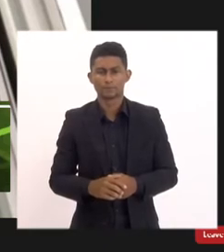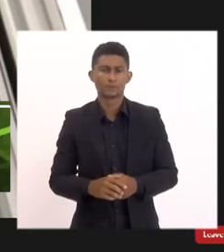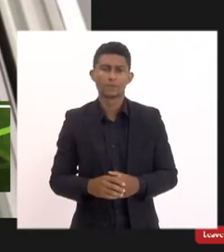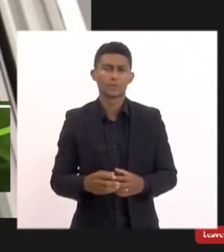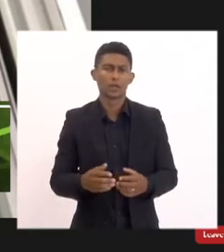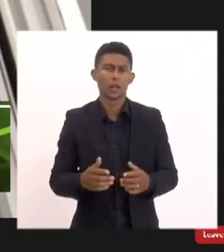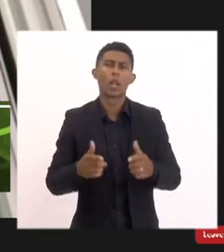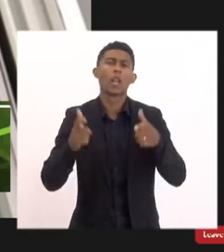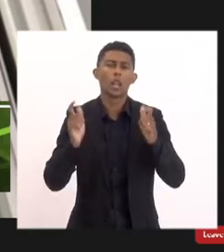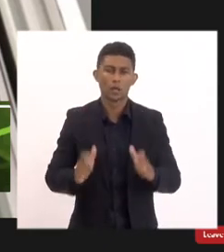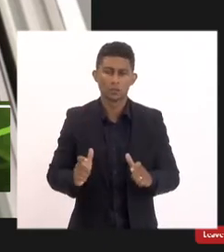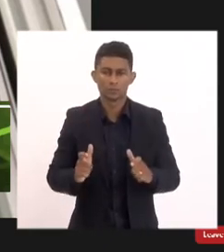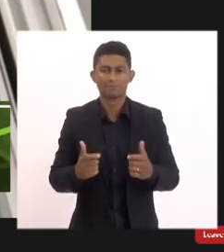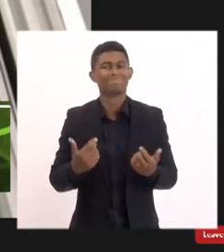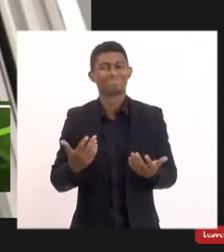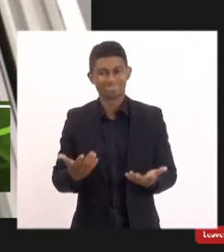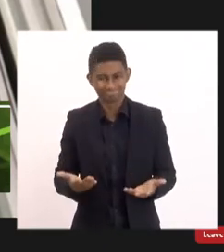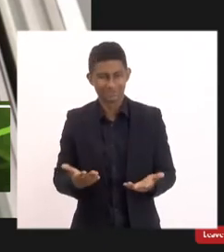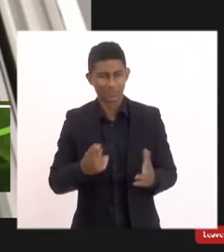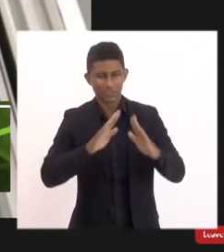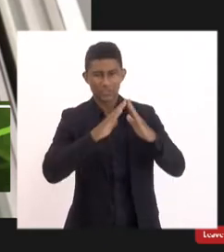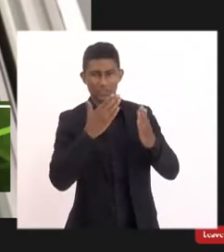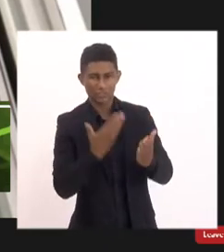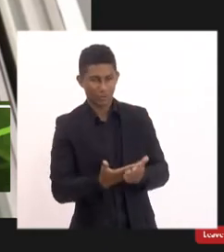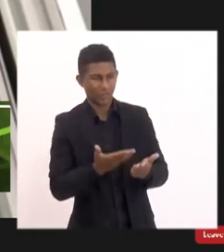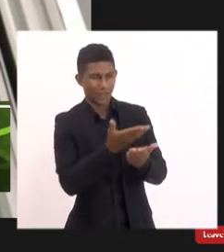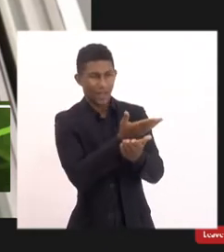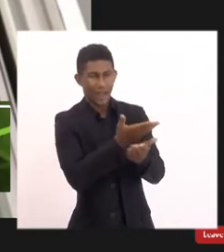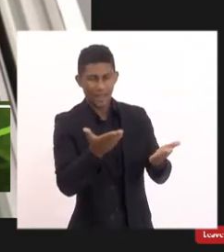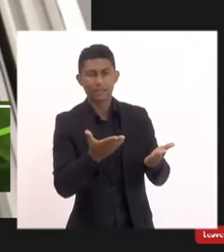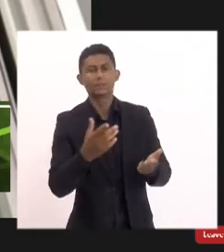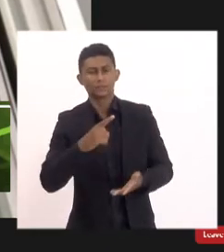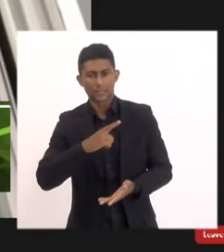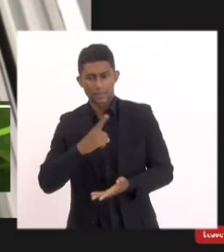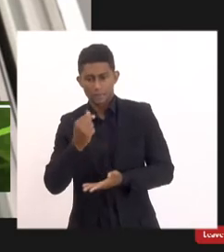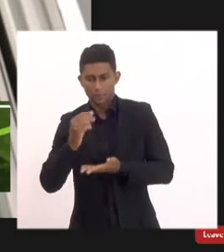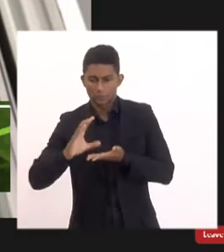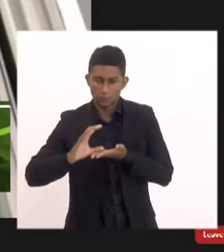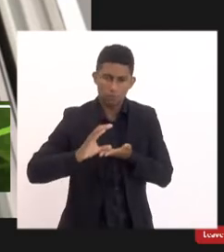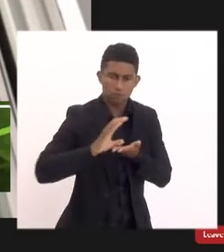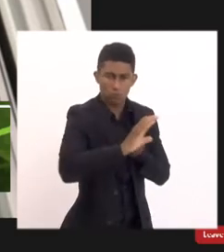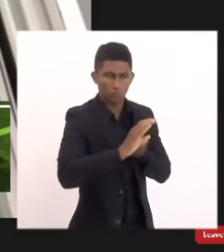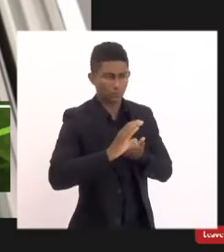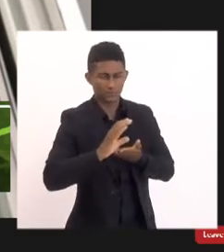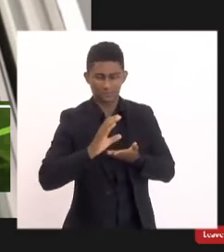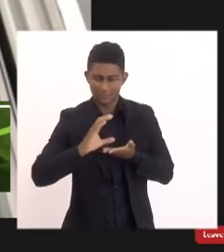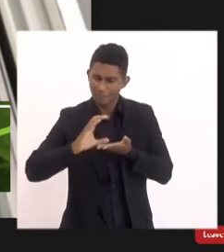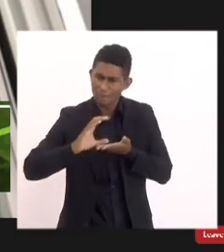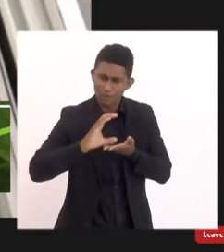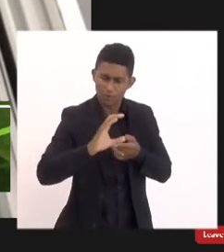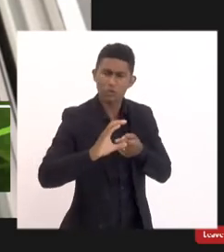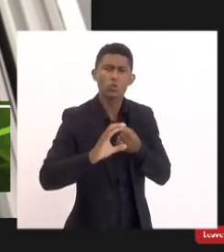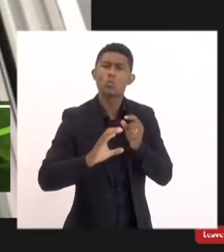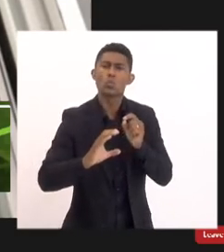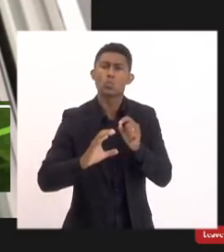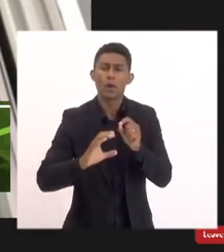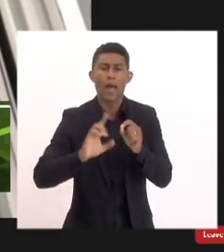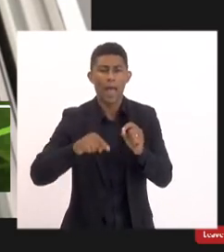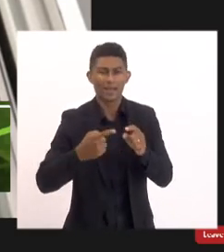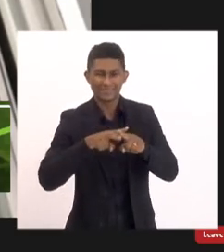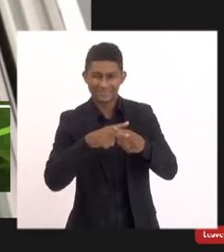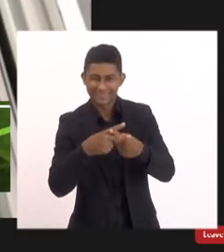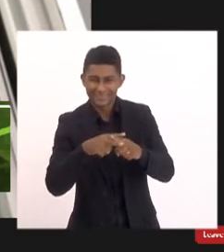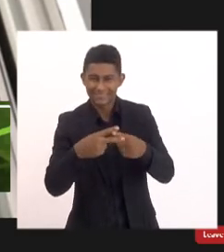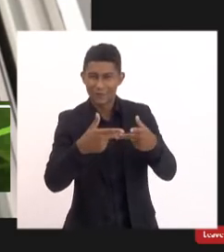dos recursos de manutenção das próprias escolas. Então, essa norma, ela fez questão de prever a fonte de custeio. Isso é